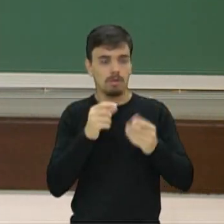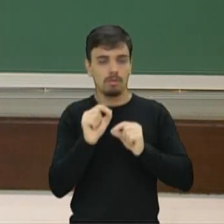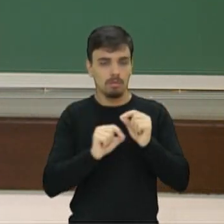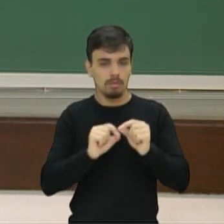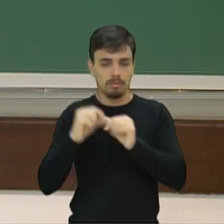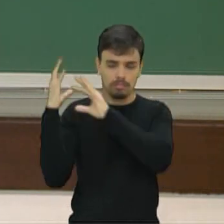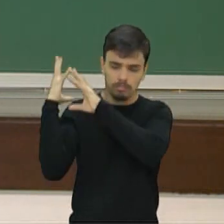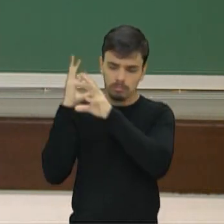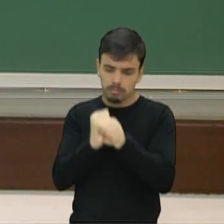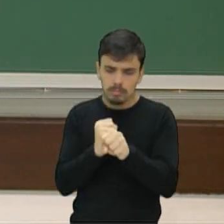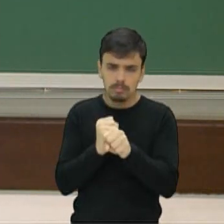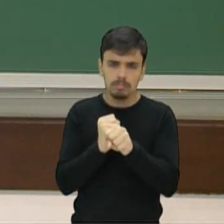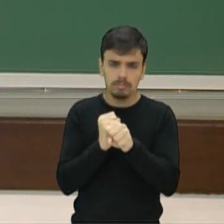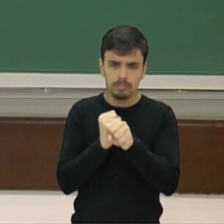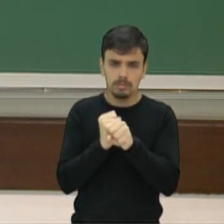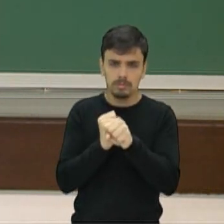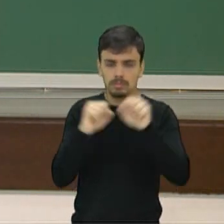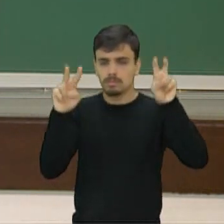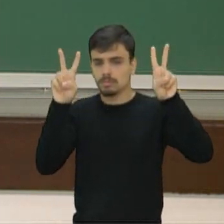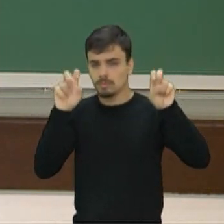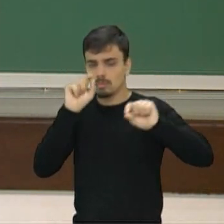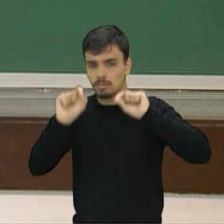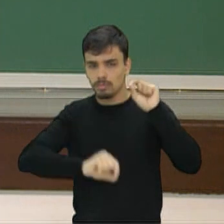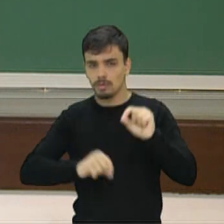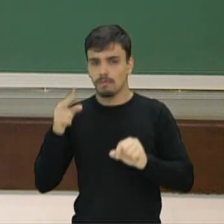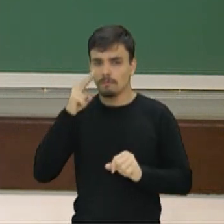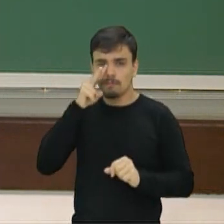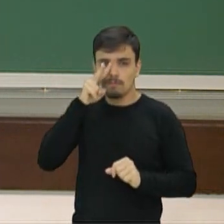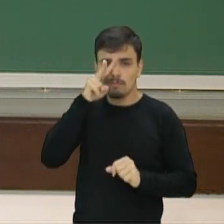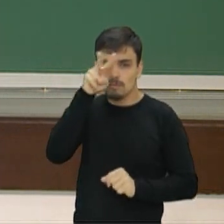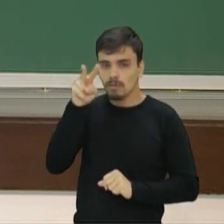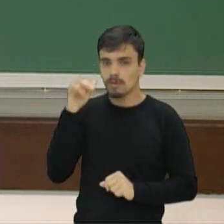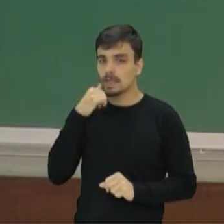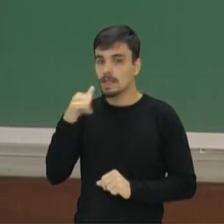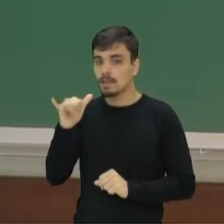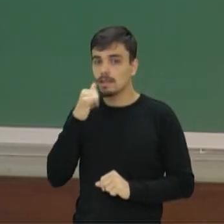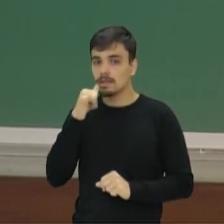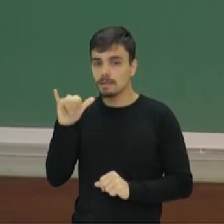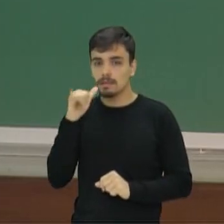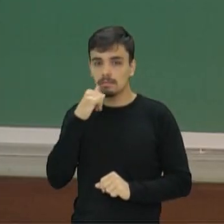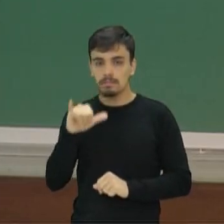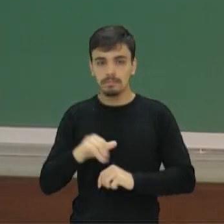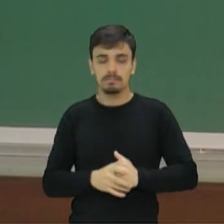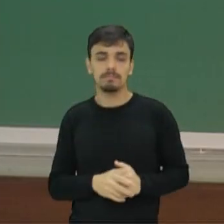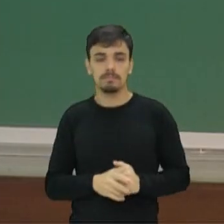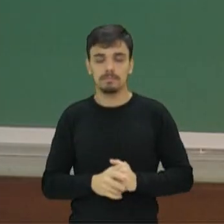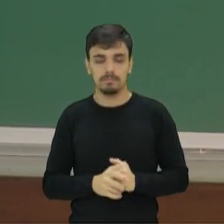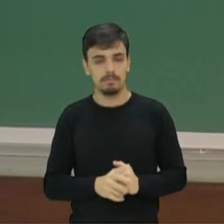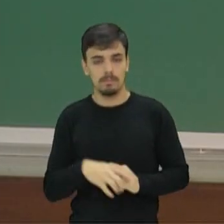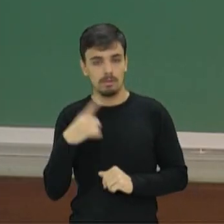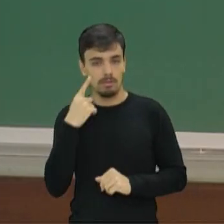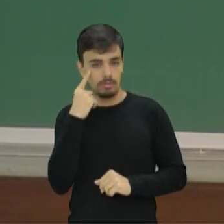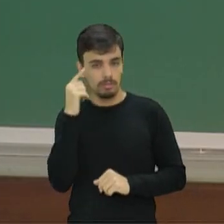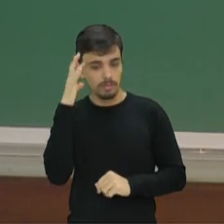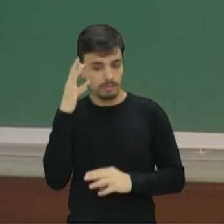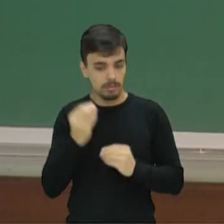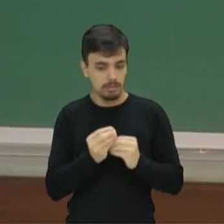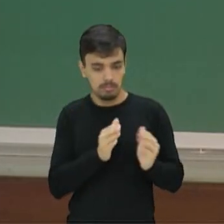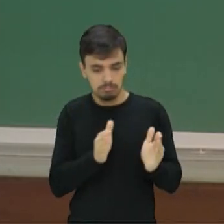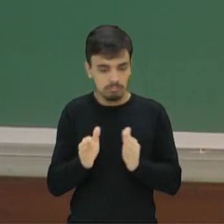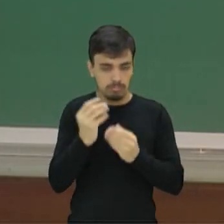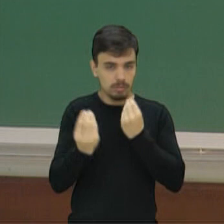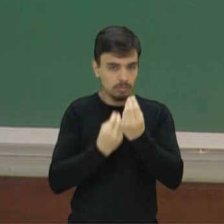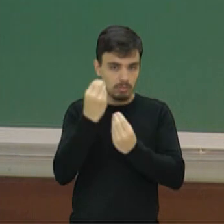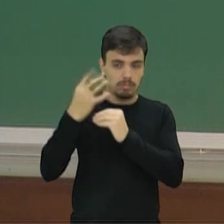quero revisar com vocês força elétrica. Aliás, pessoal, só para situar a gente, olha só,